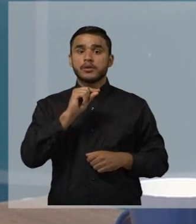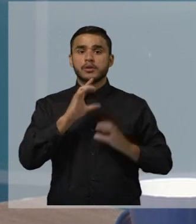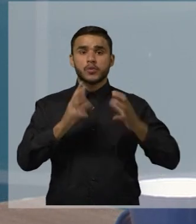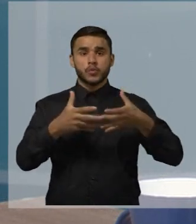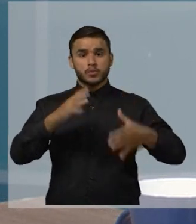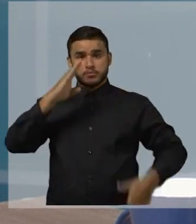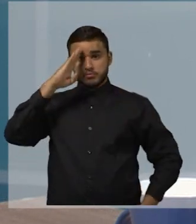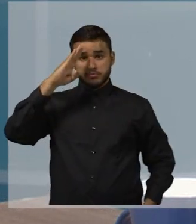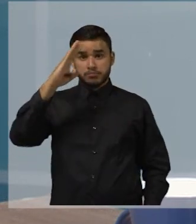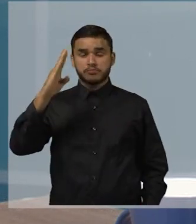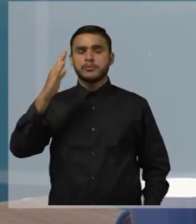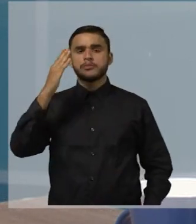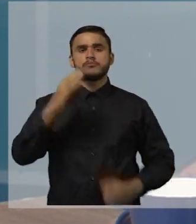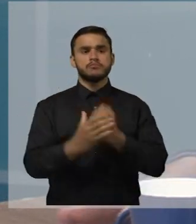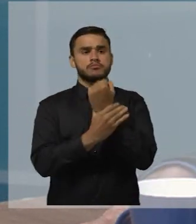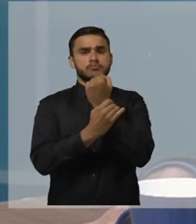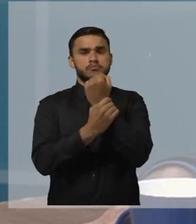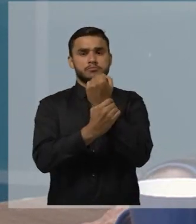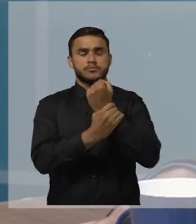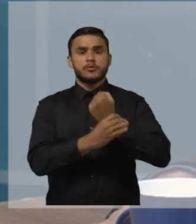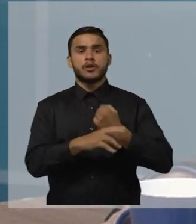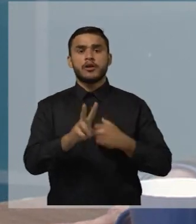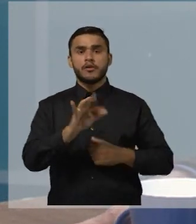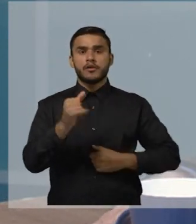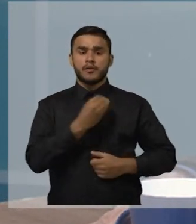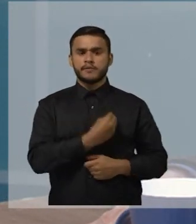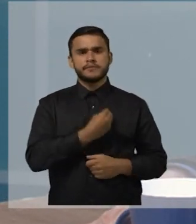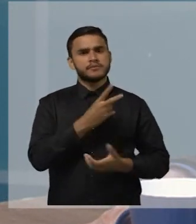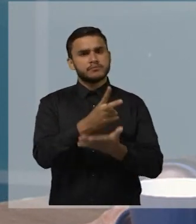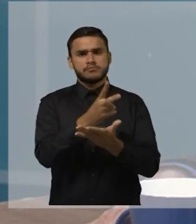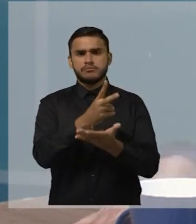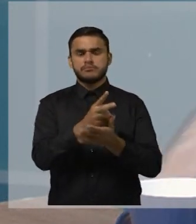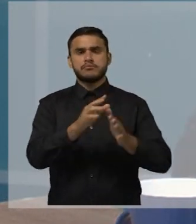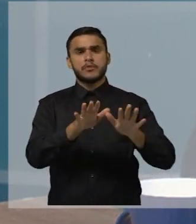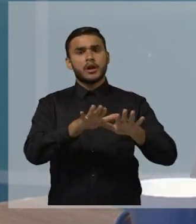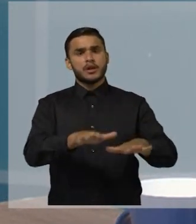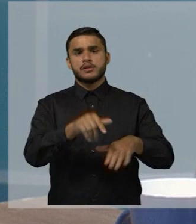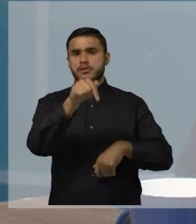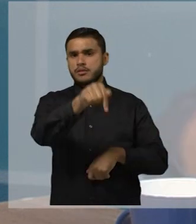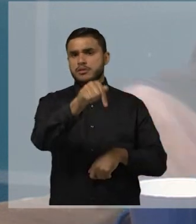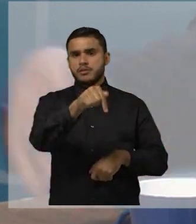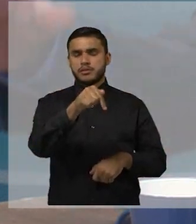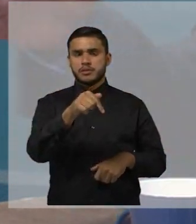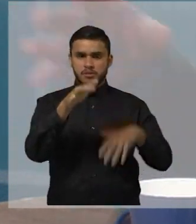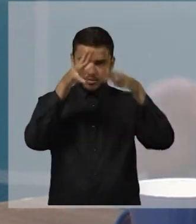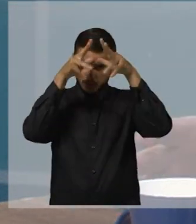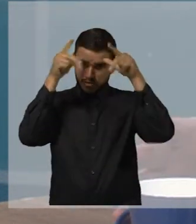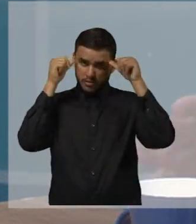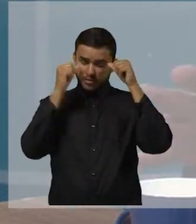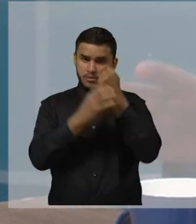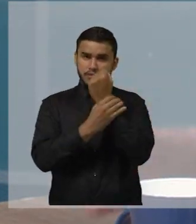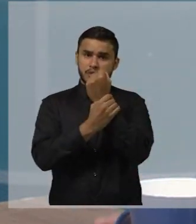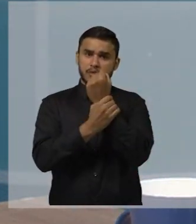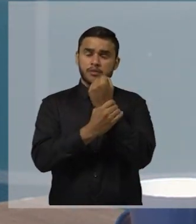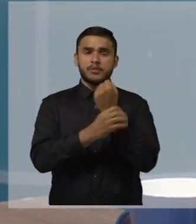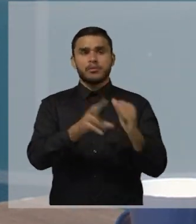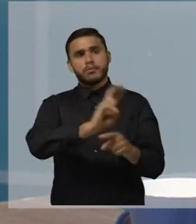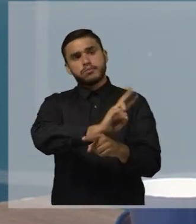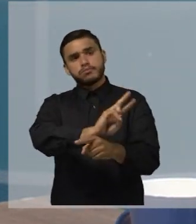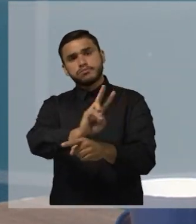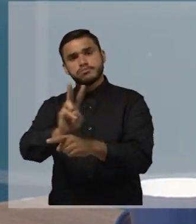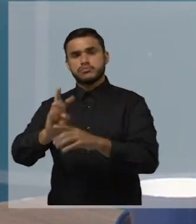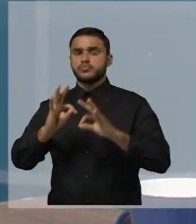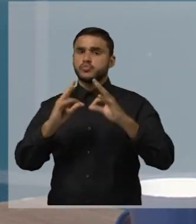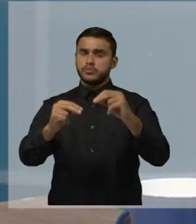efetivo da Amazônia está na mão dos militares que fizeram as suas vidas todas relacionadas